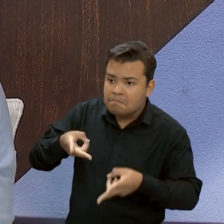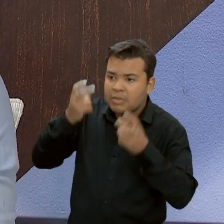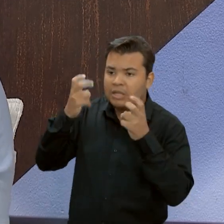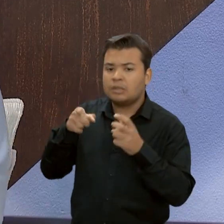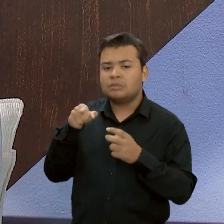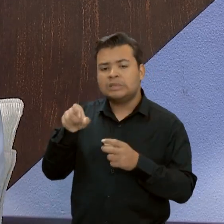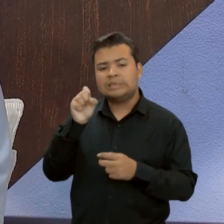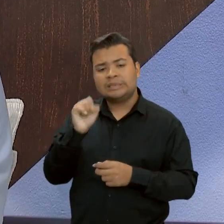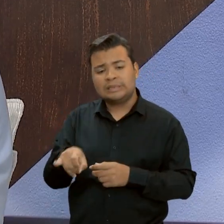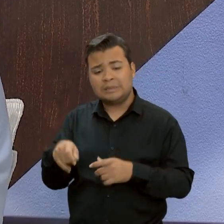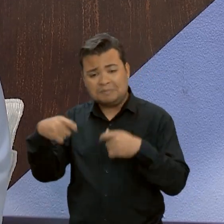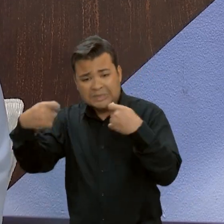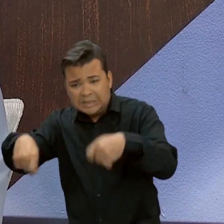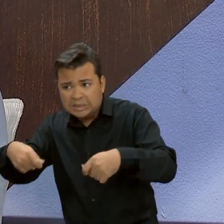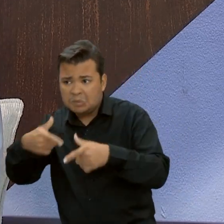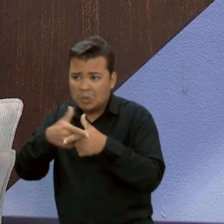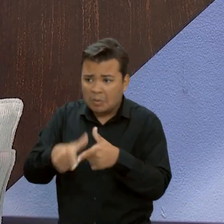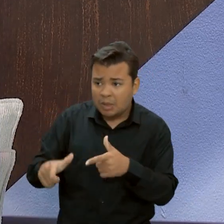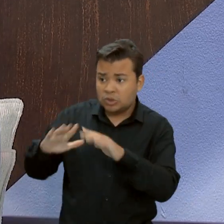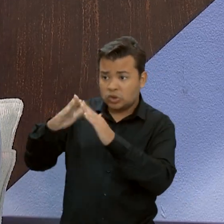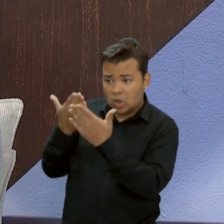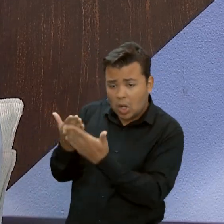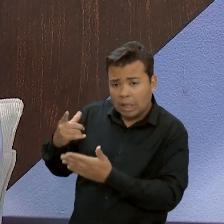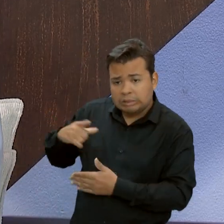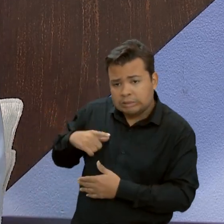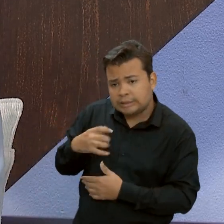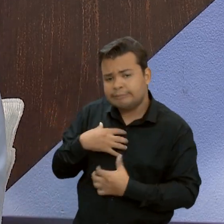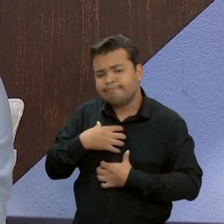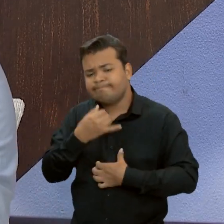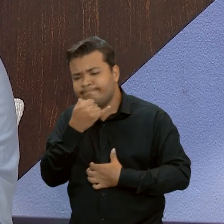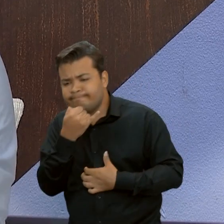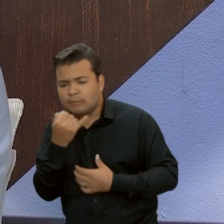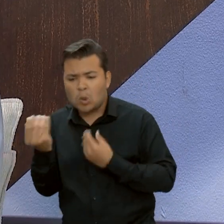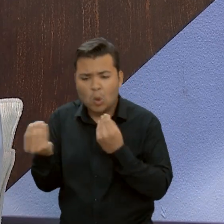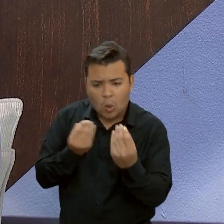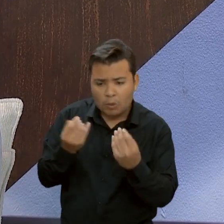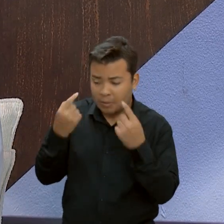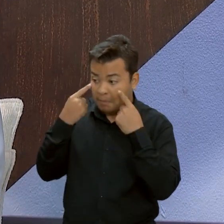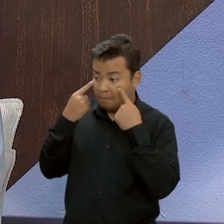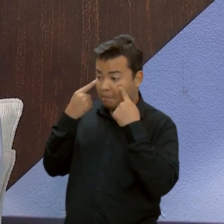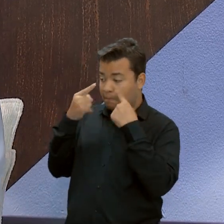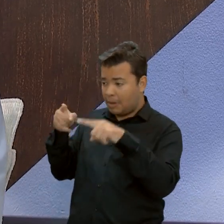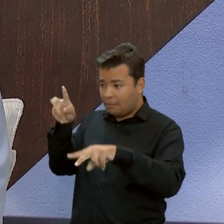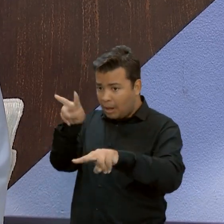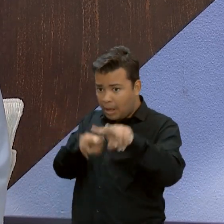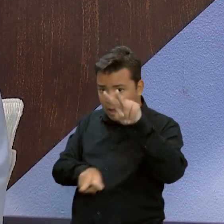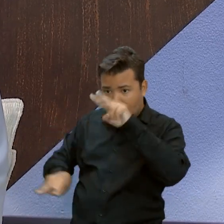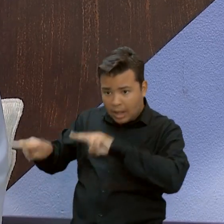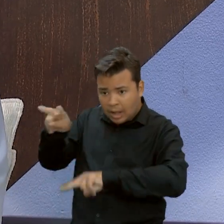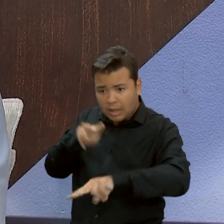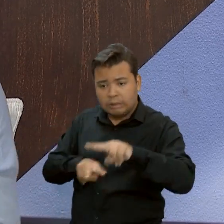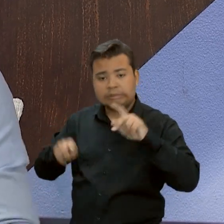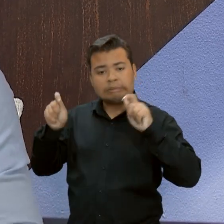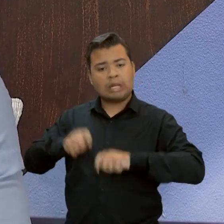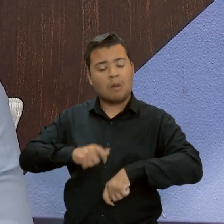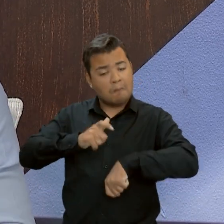escola. É dali que a gente começa a colher essas informações, ver o corpo falando também, né? Isso tudo a gente colhe nesse